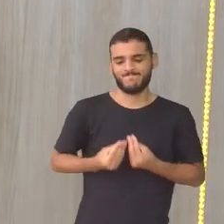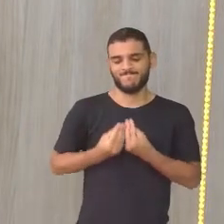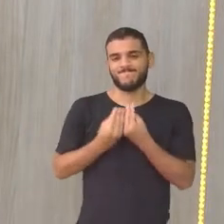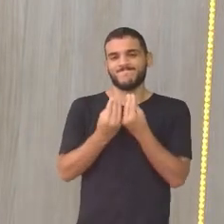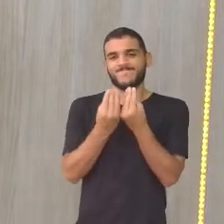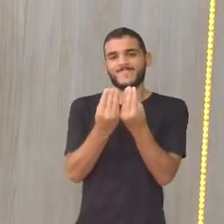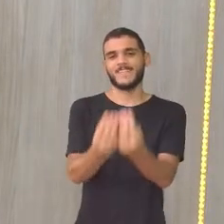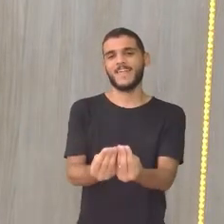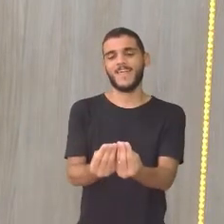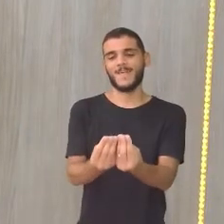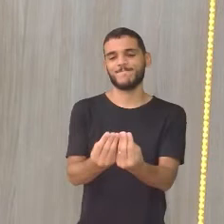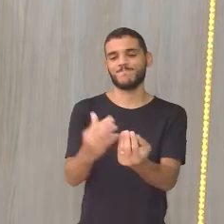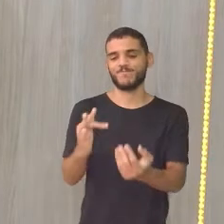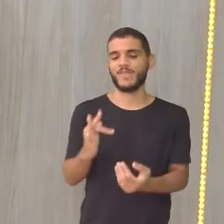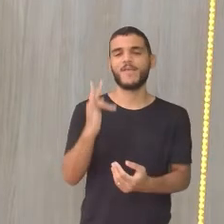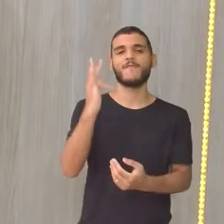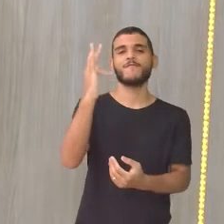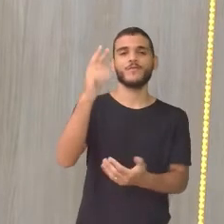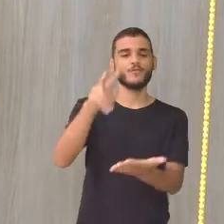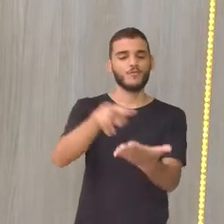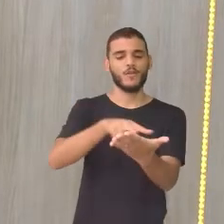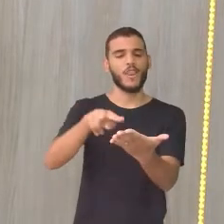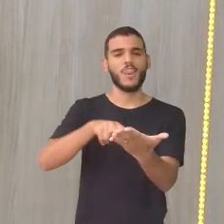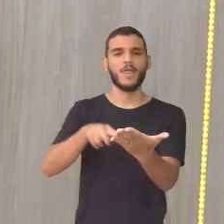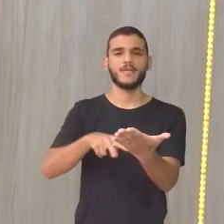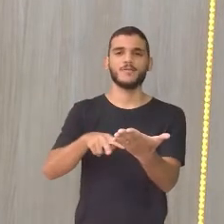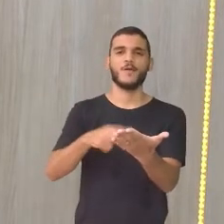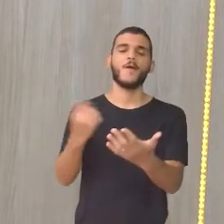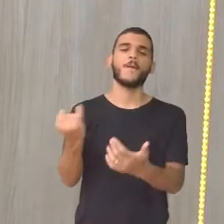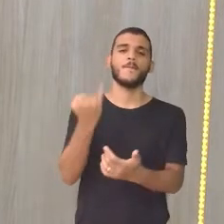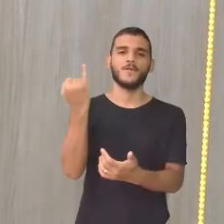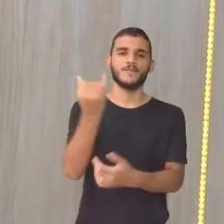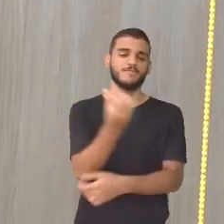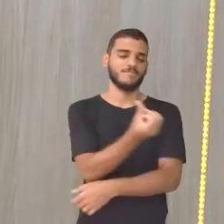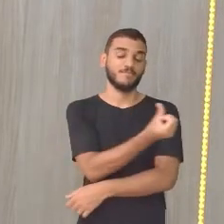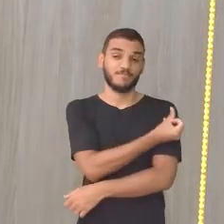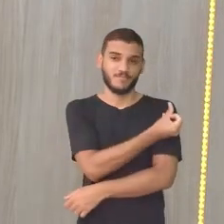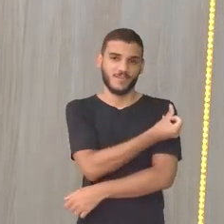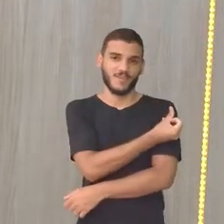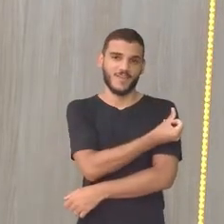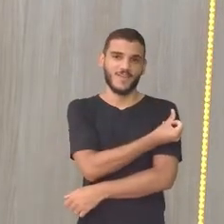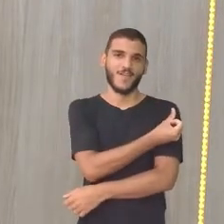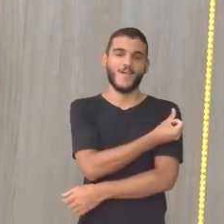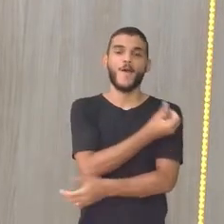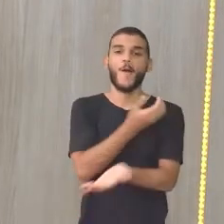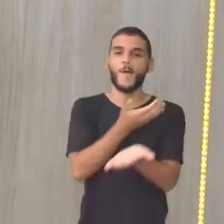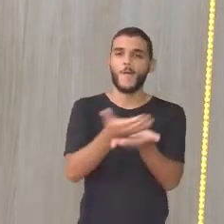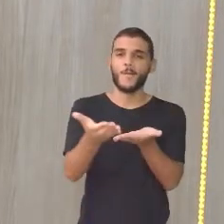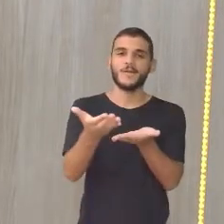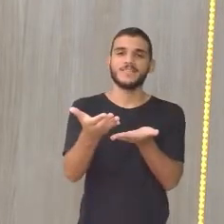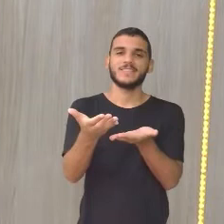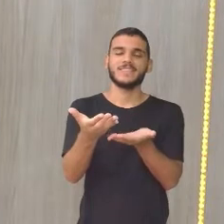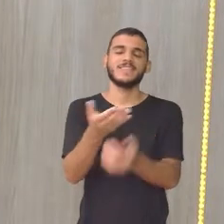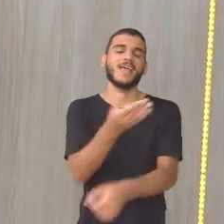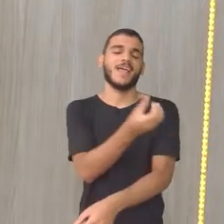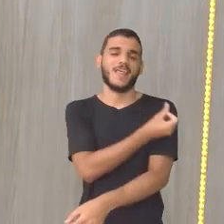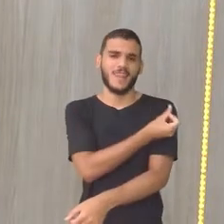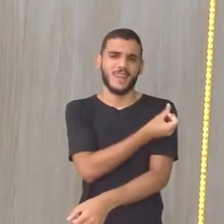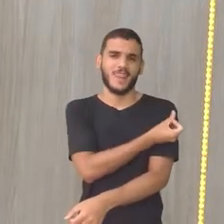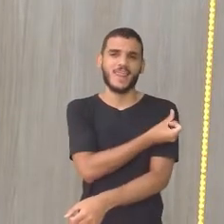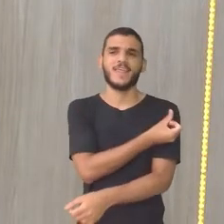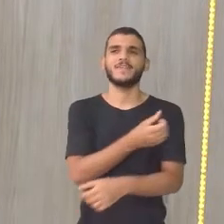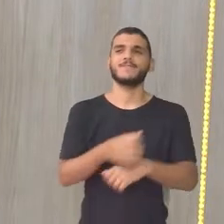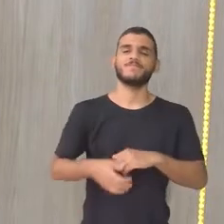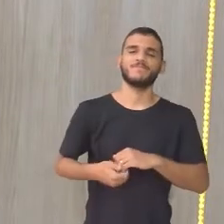de futuros leitores. Então, sexto ano, vamos ler e incentivar a leitura, não é, também